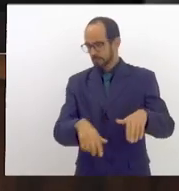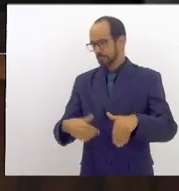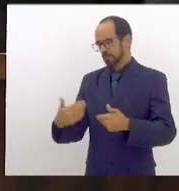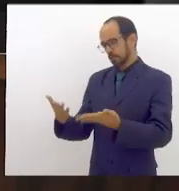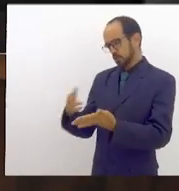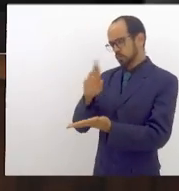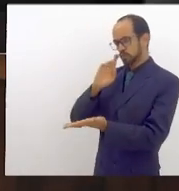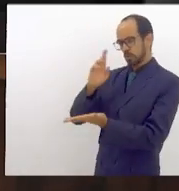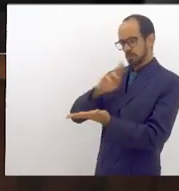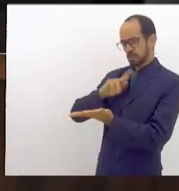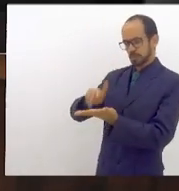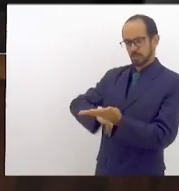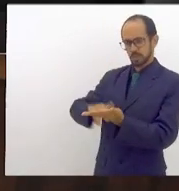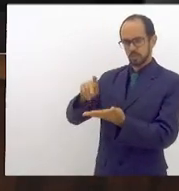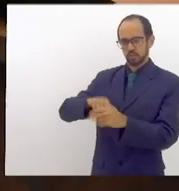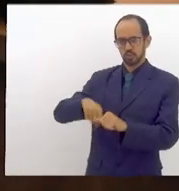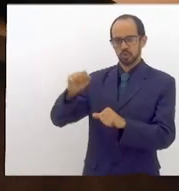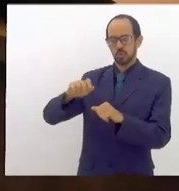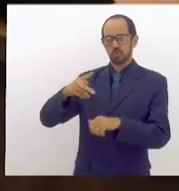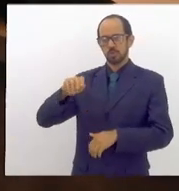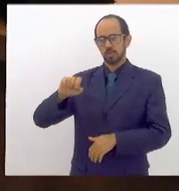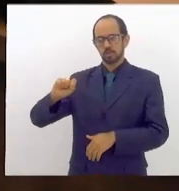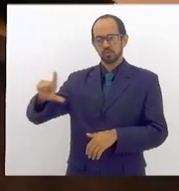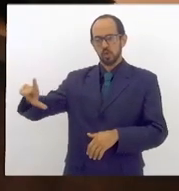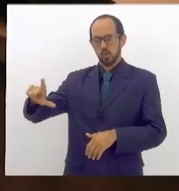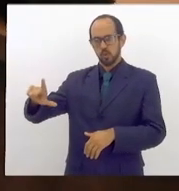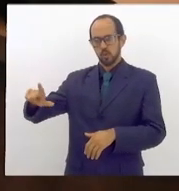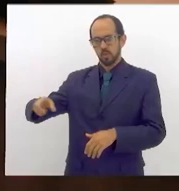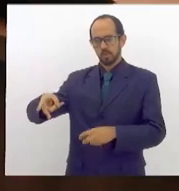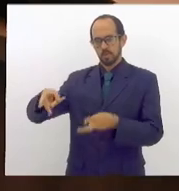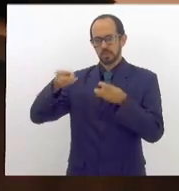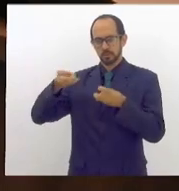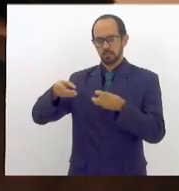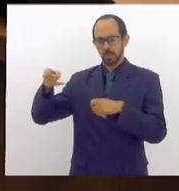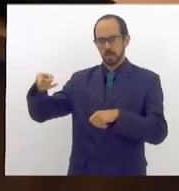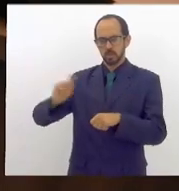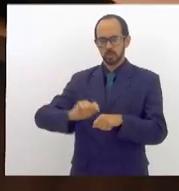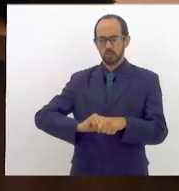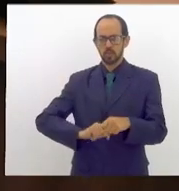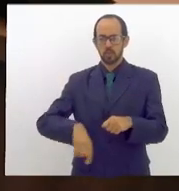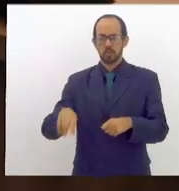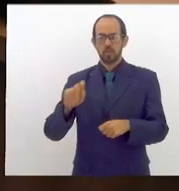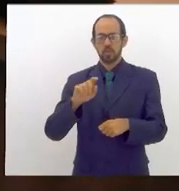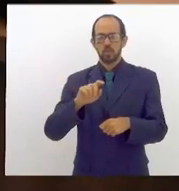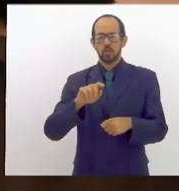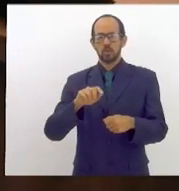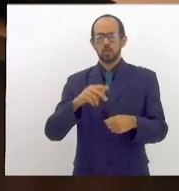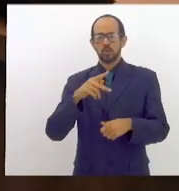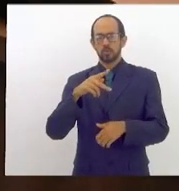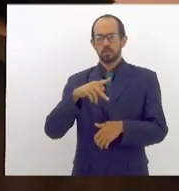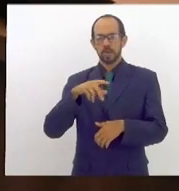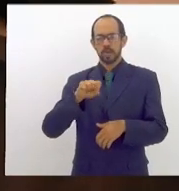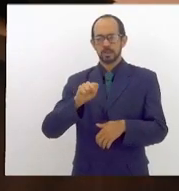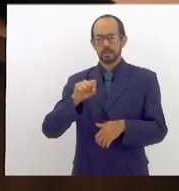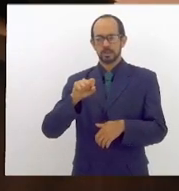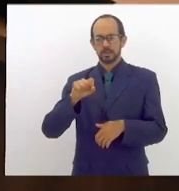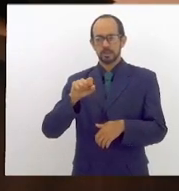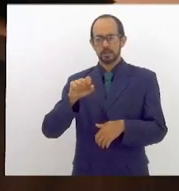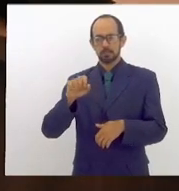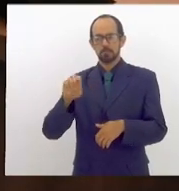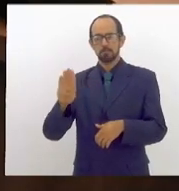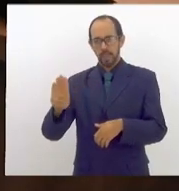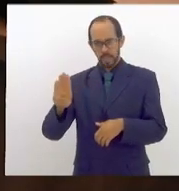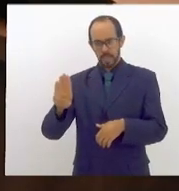a bancada do PSOL observando o destaque feito pela bancada do PSDB